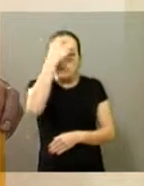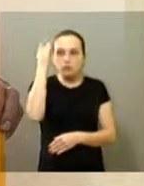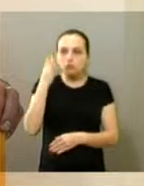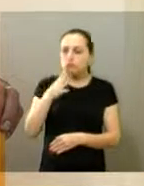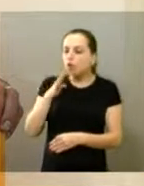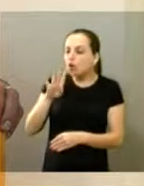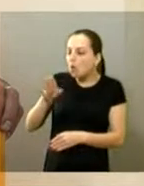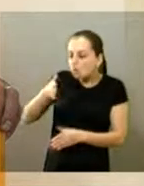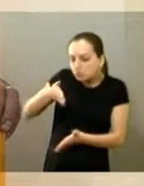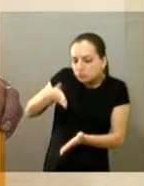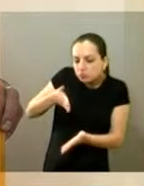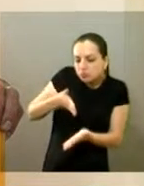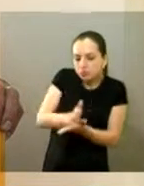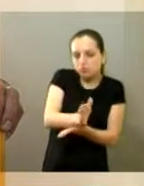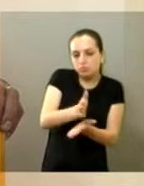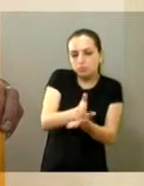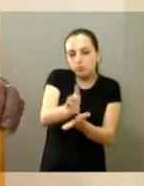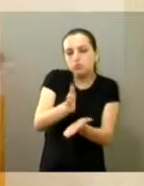direto e